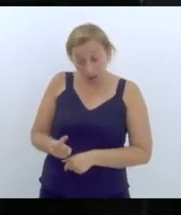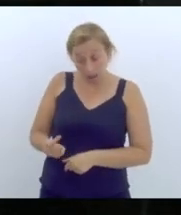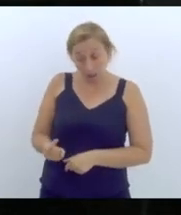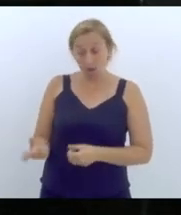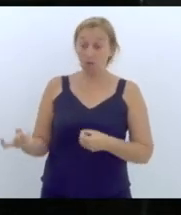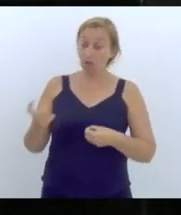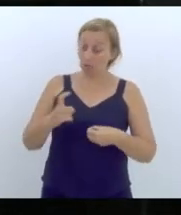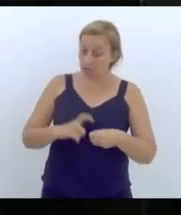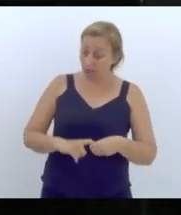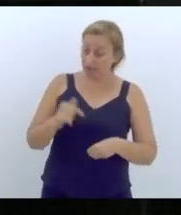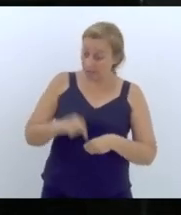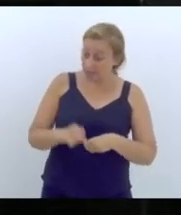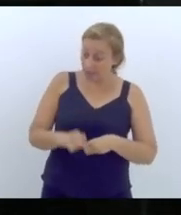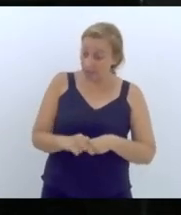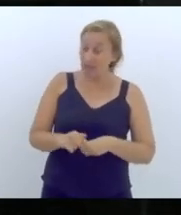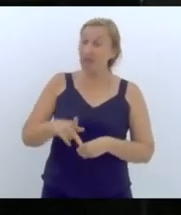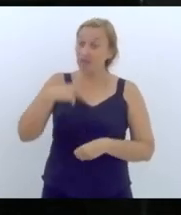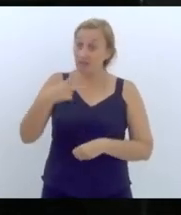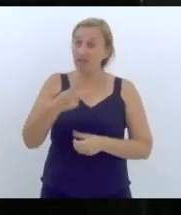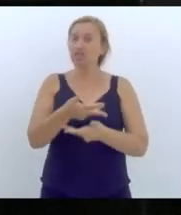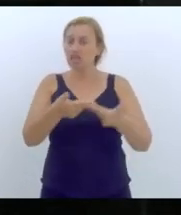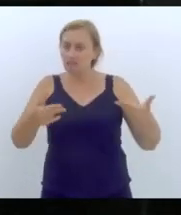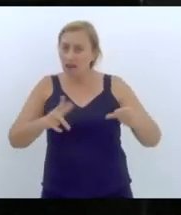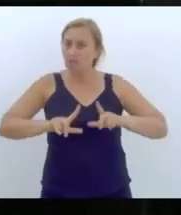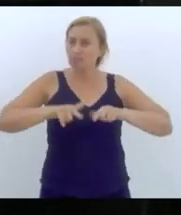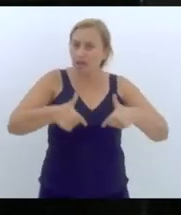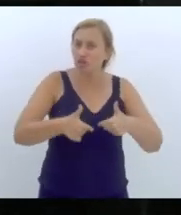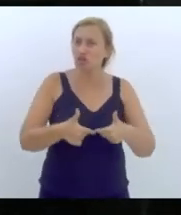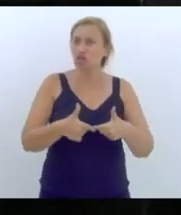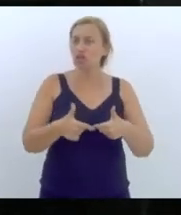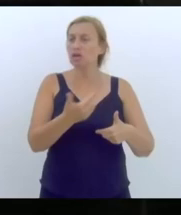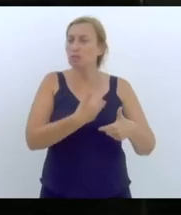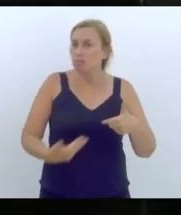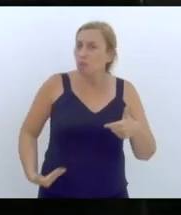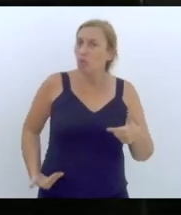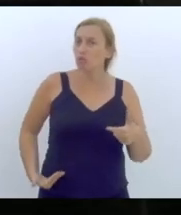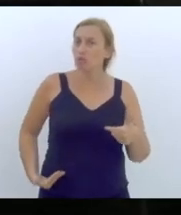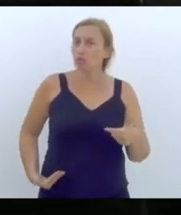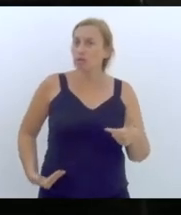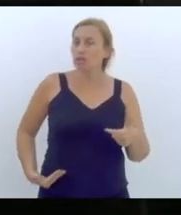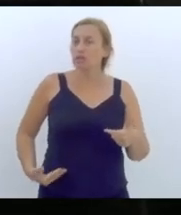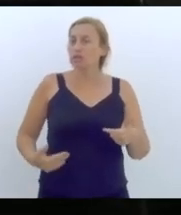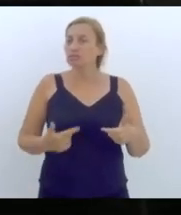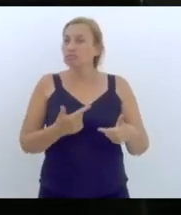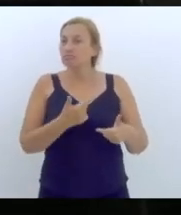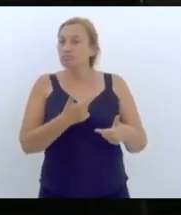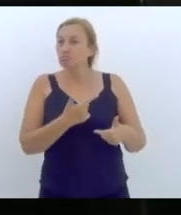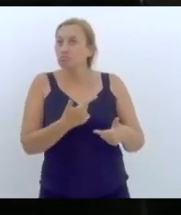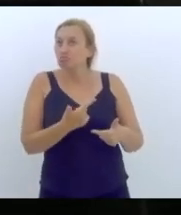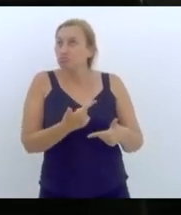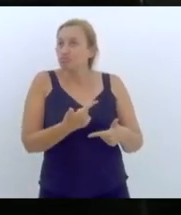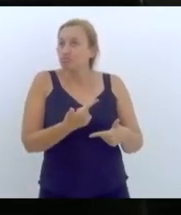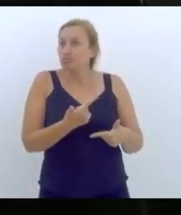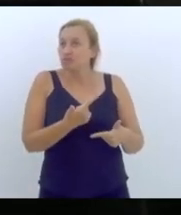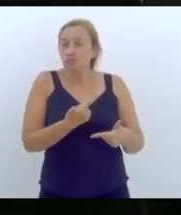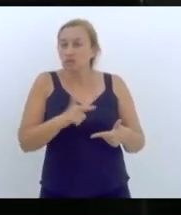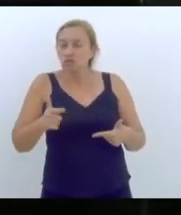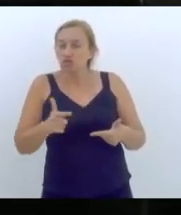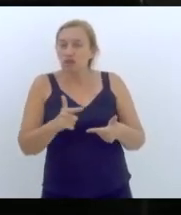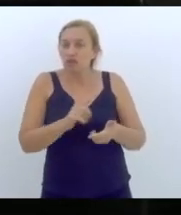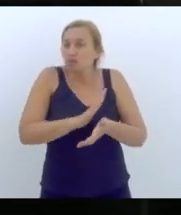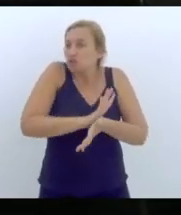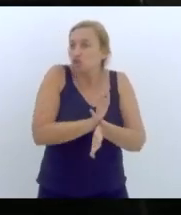também afirmando que muitas das ações públicas não tiveram suas